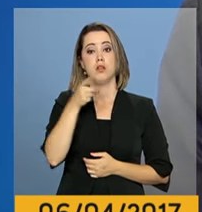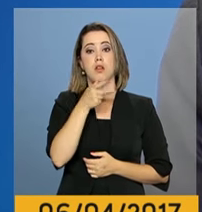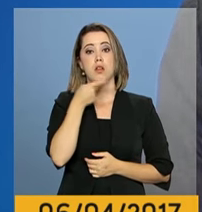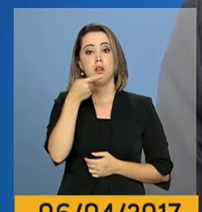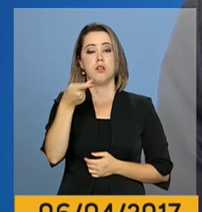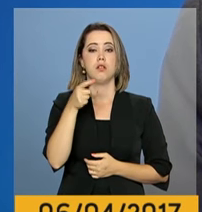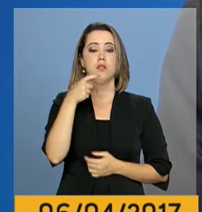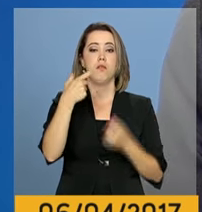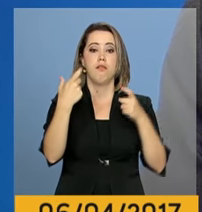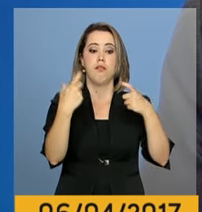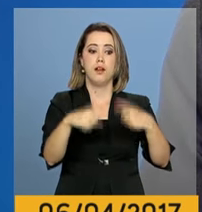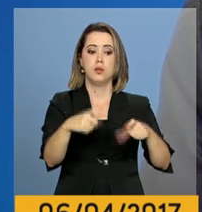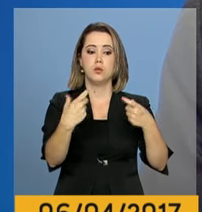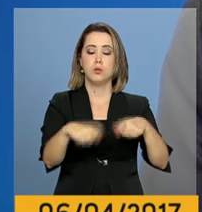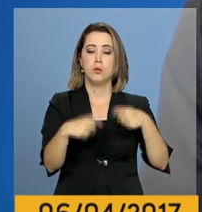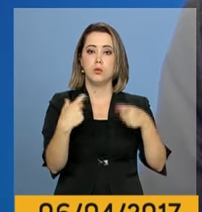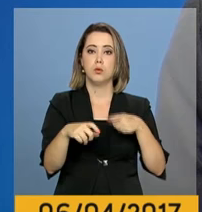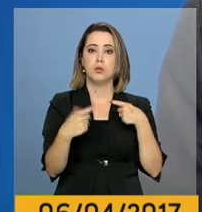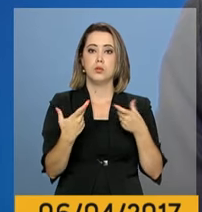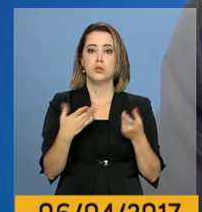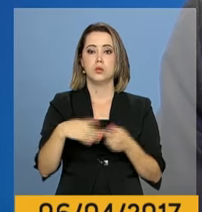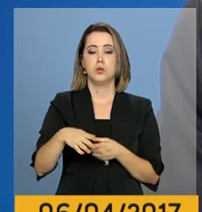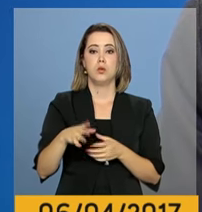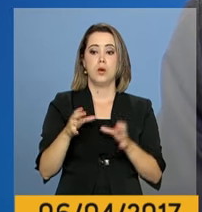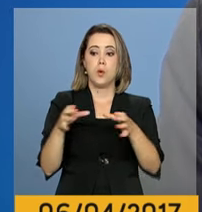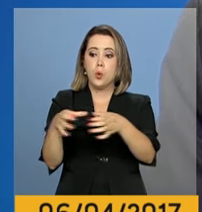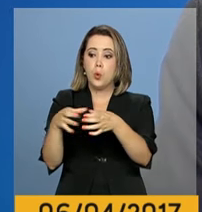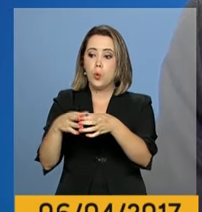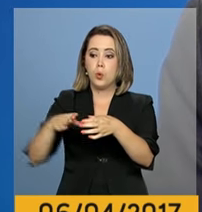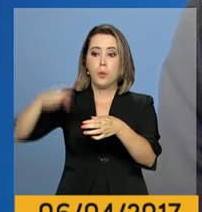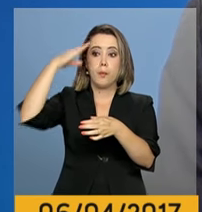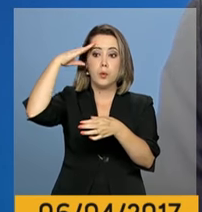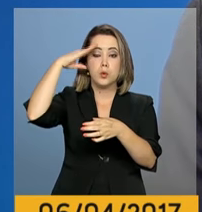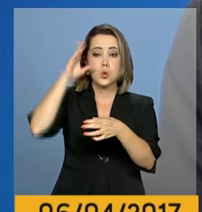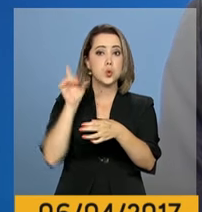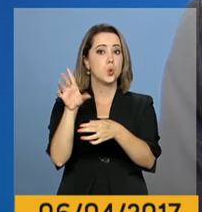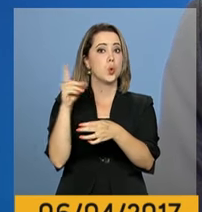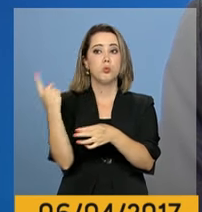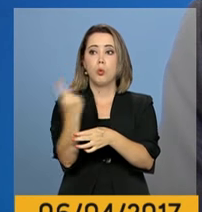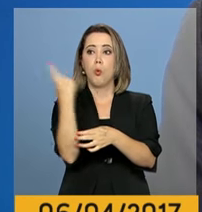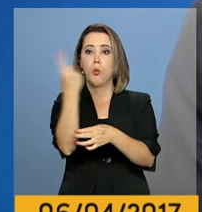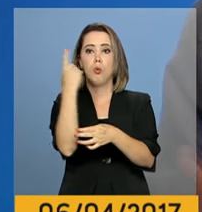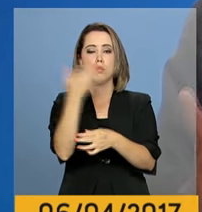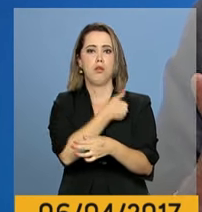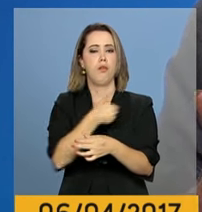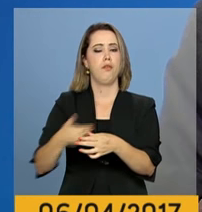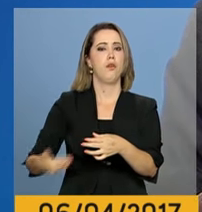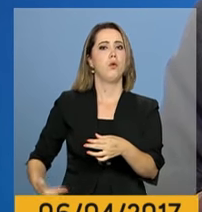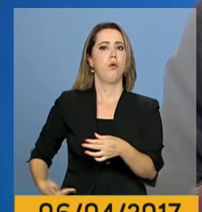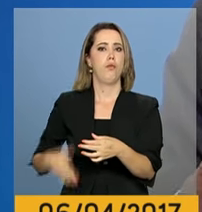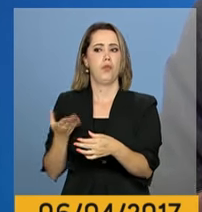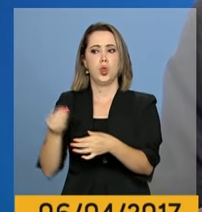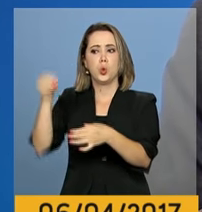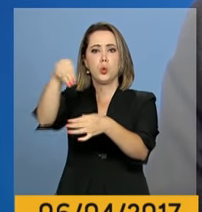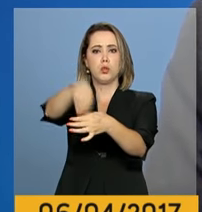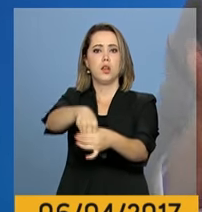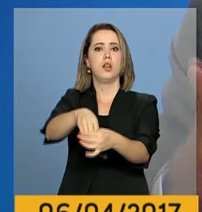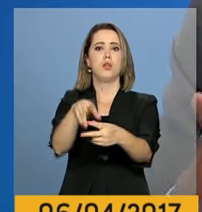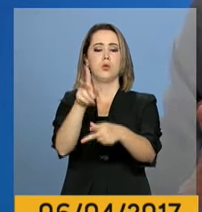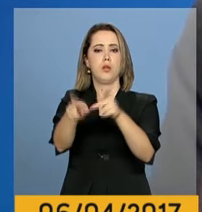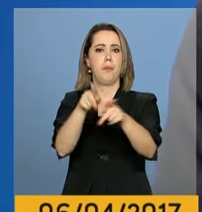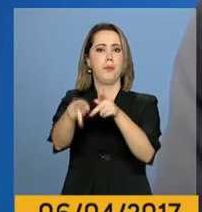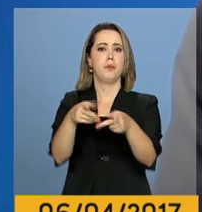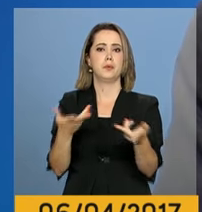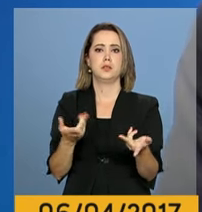local em que os militares são a única forma de presença do Estado, quer dizer,